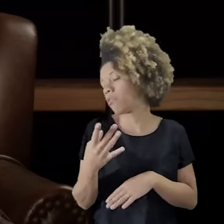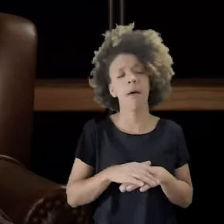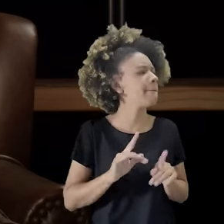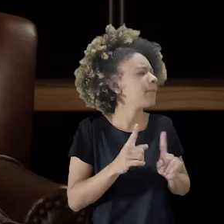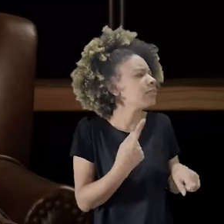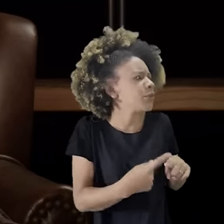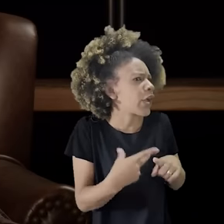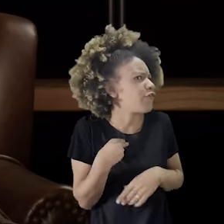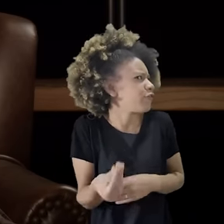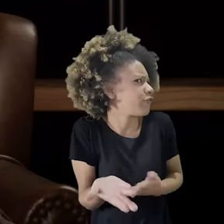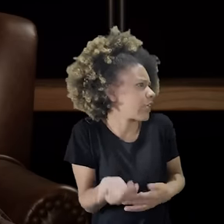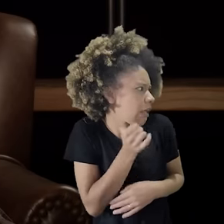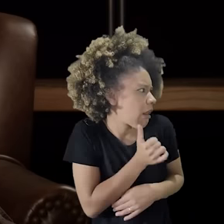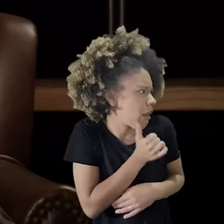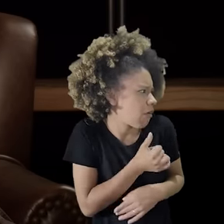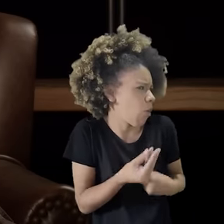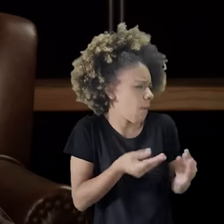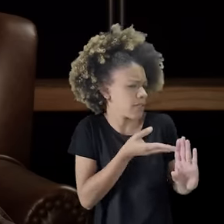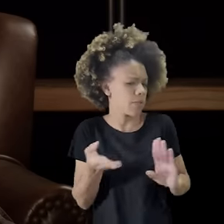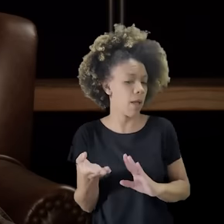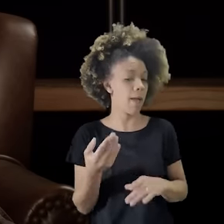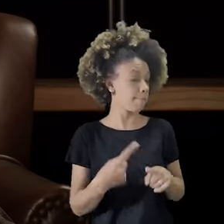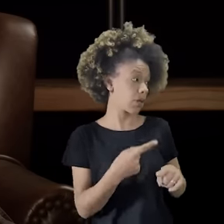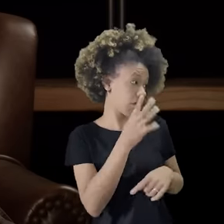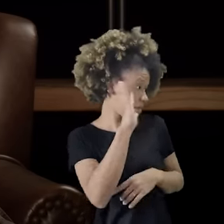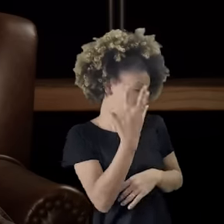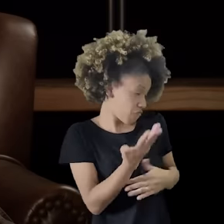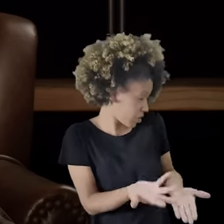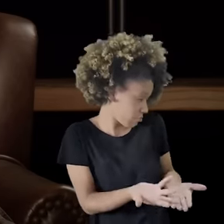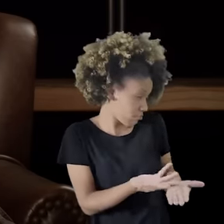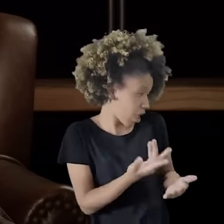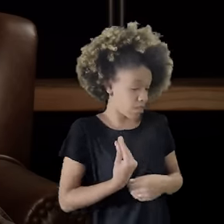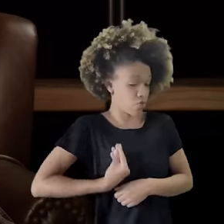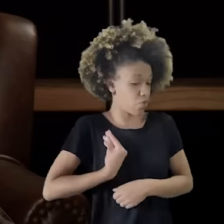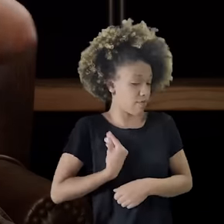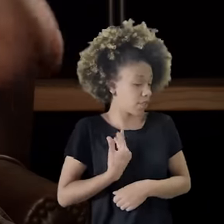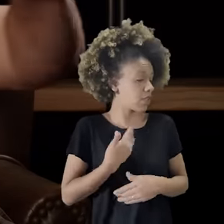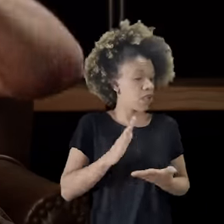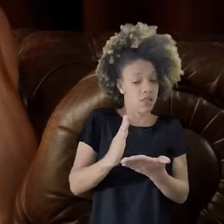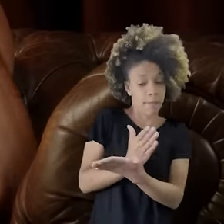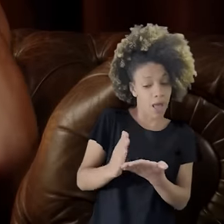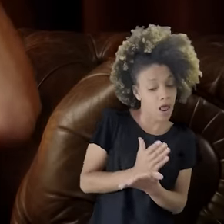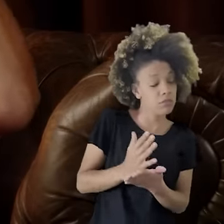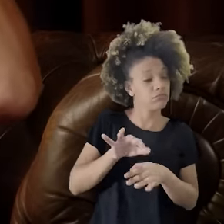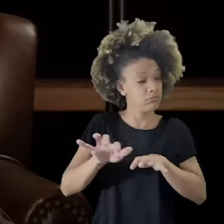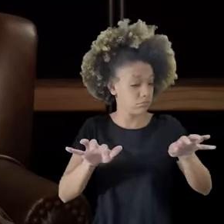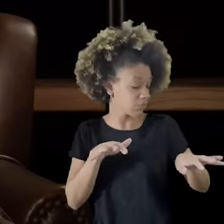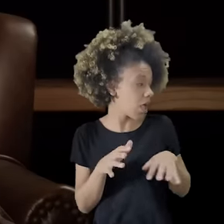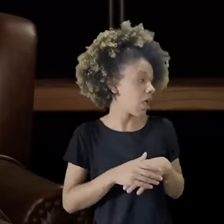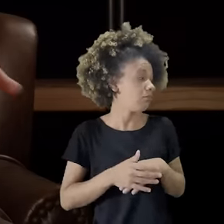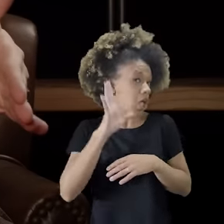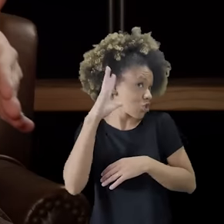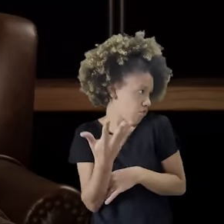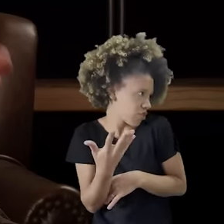o que que você teve uma filha como é que foi esse período porque você para mim você estava muito bem resolvida né nessa coisa toda do começo da vida né